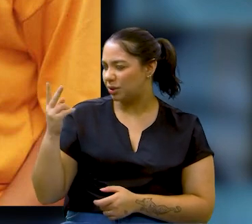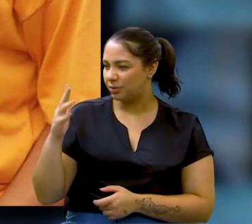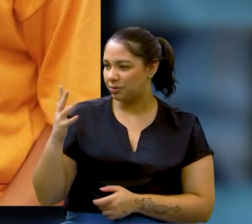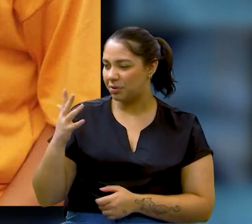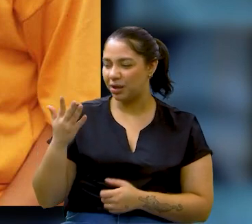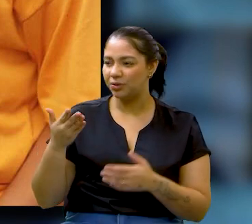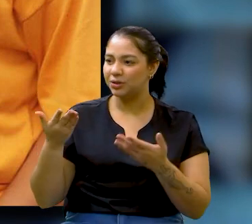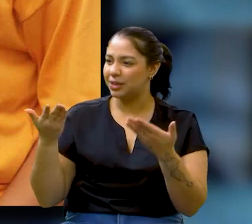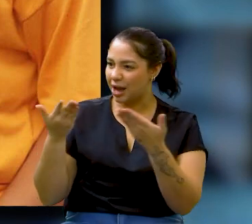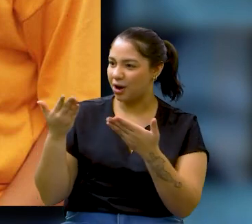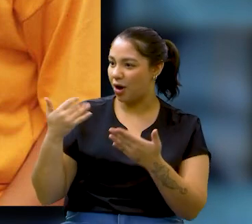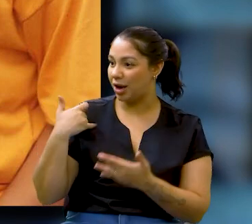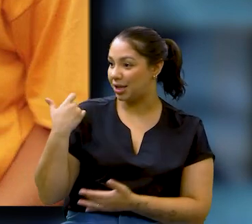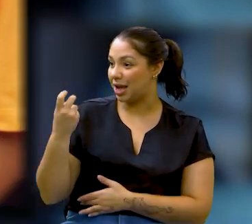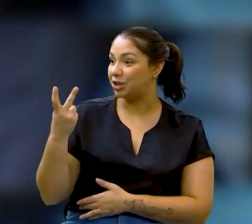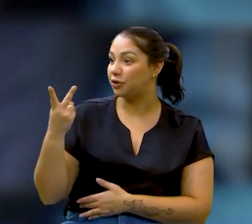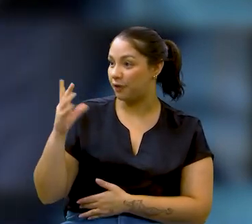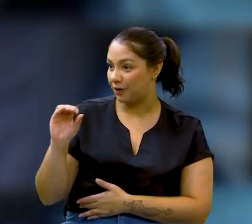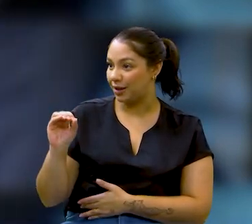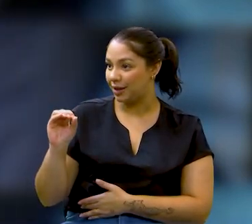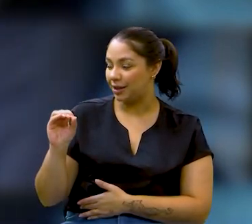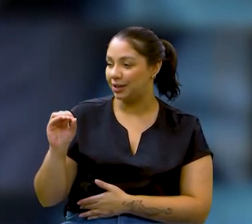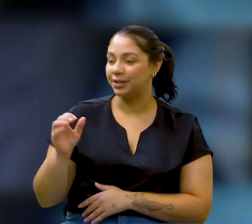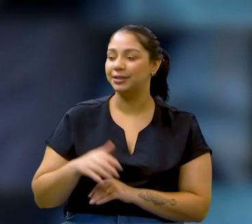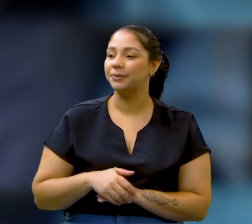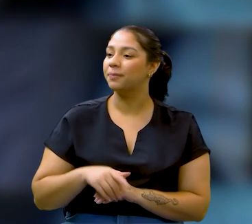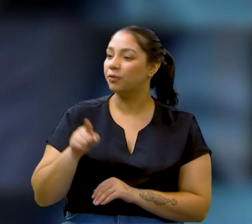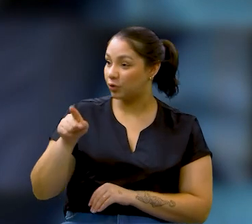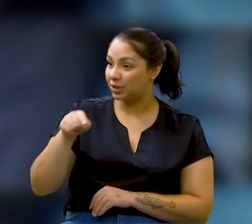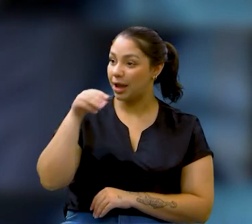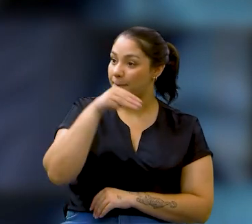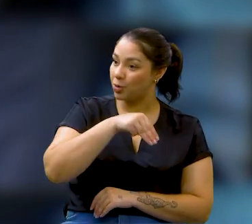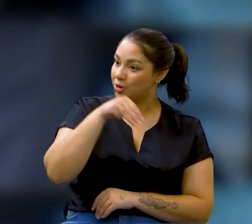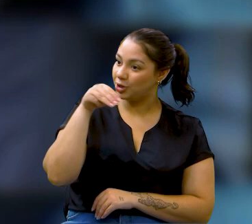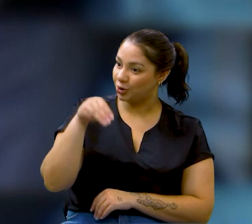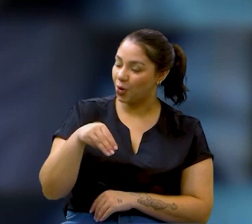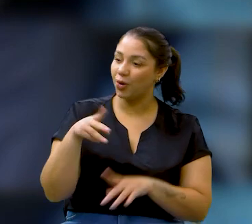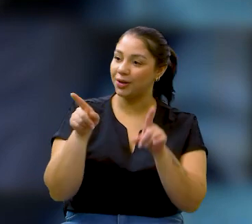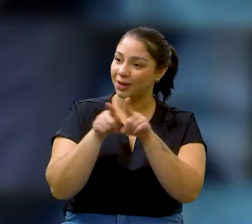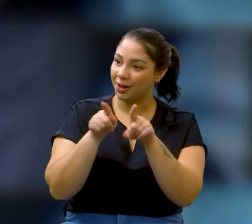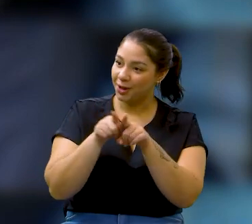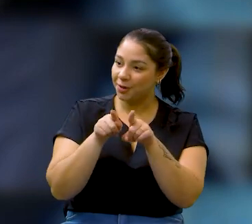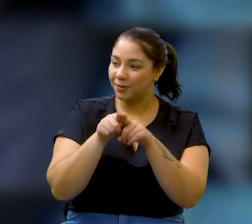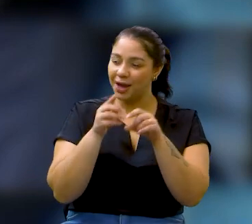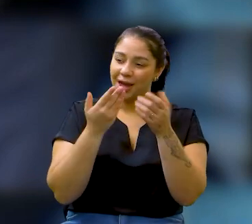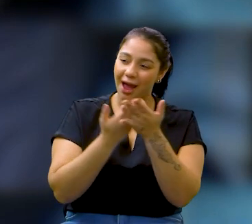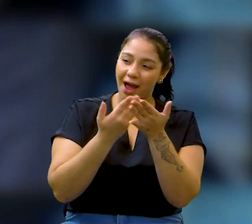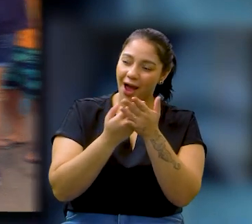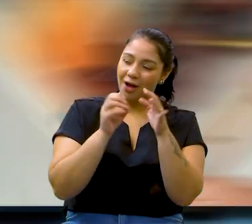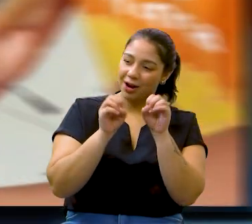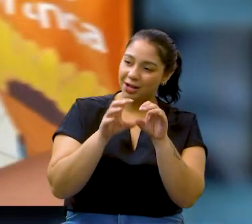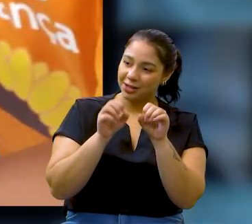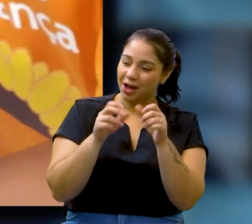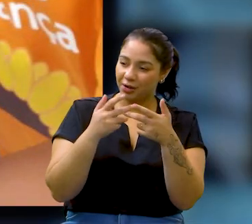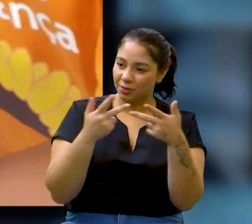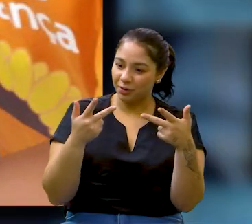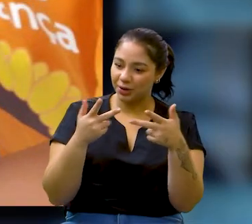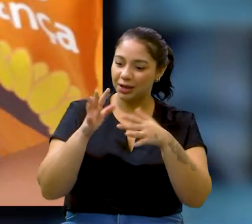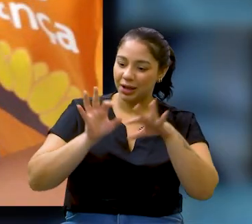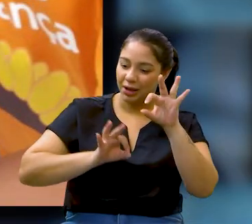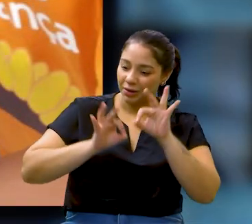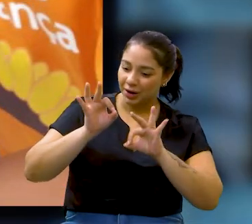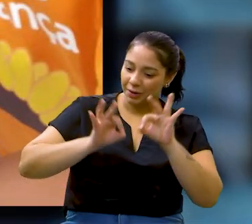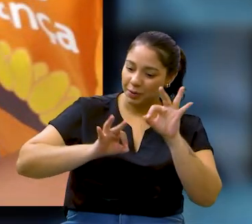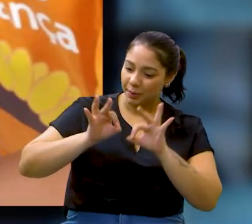12 anos de idade. E agora você está com 20. Com 20. Você é monitora aqui, também dá algumas aulas.